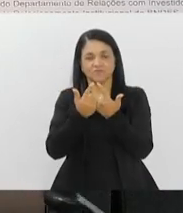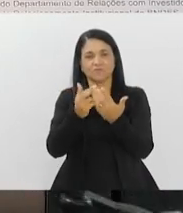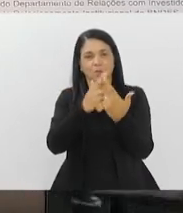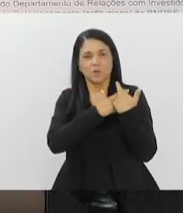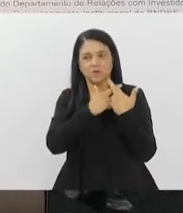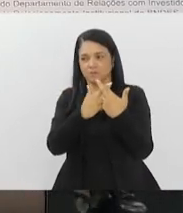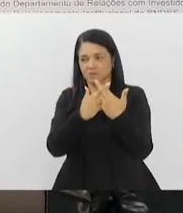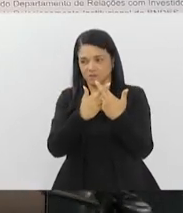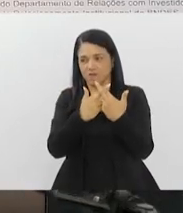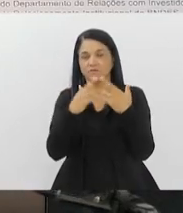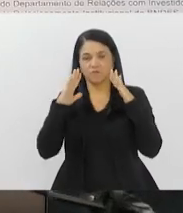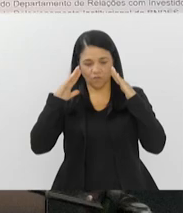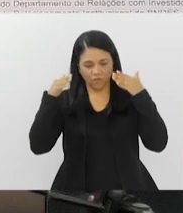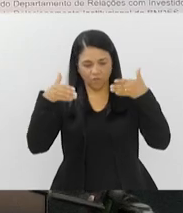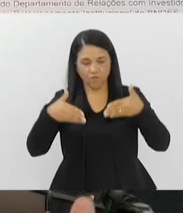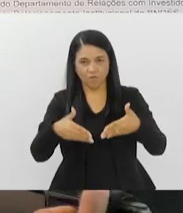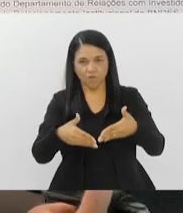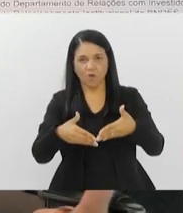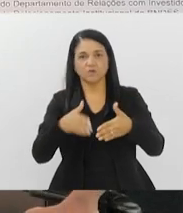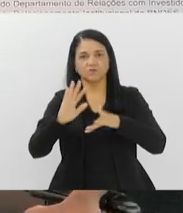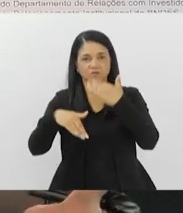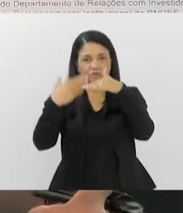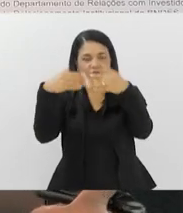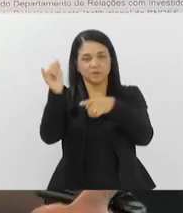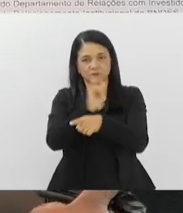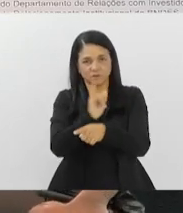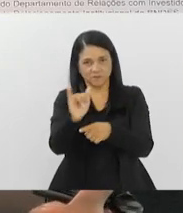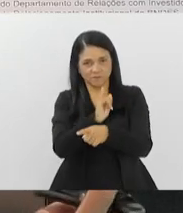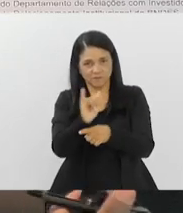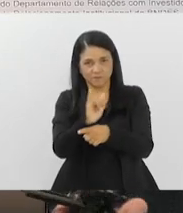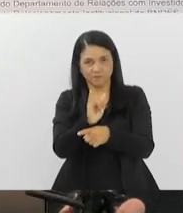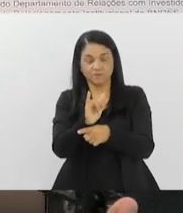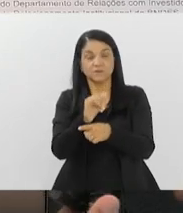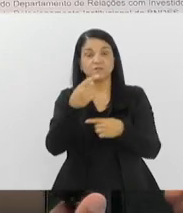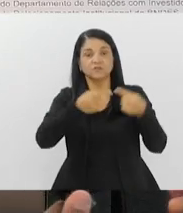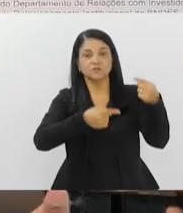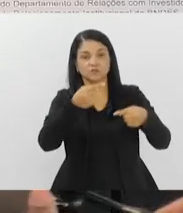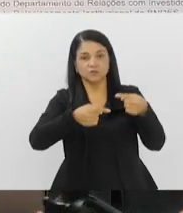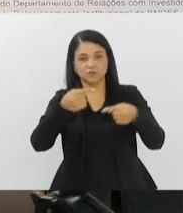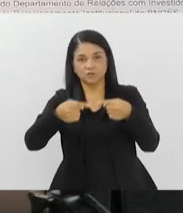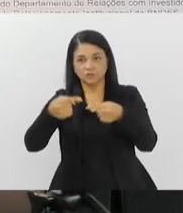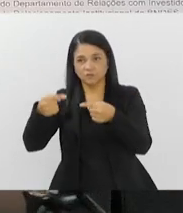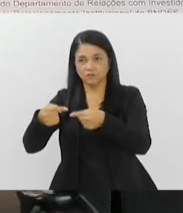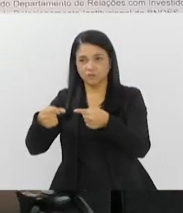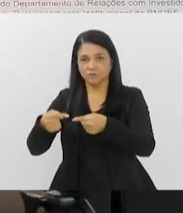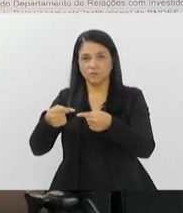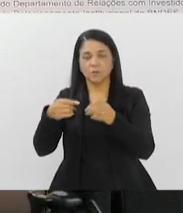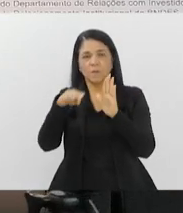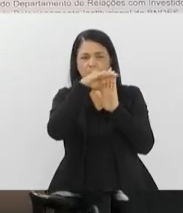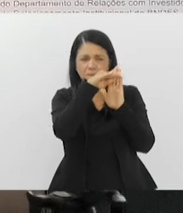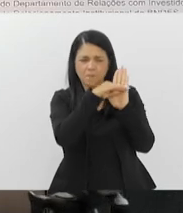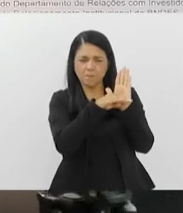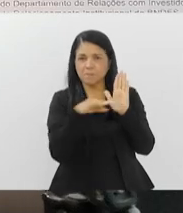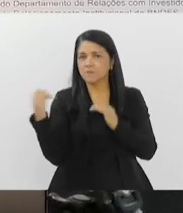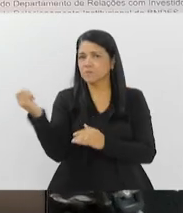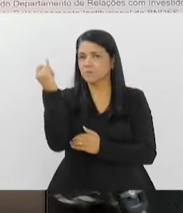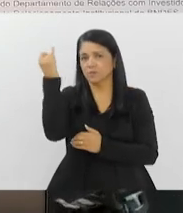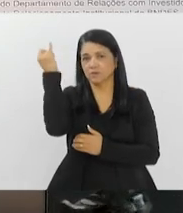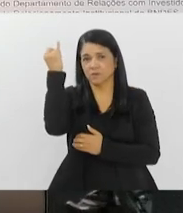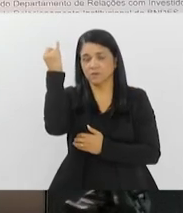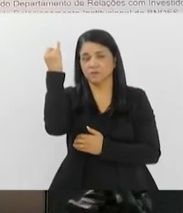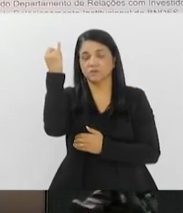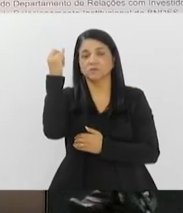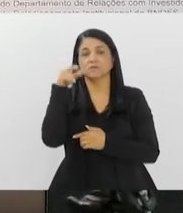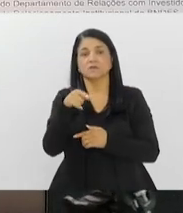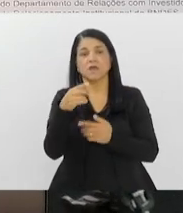Fórum Permanente de Desenvolvimento Estratégico, discutindo uma pauta tão importante que é a relação